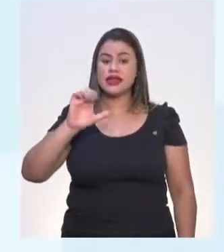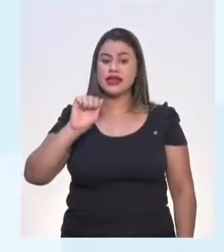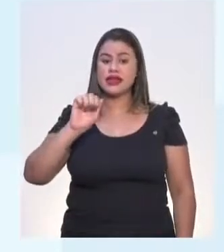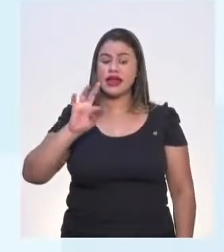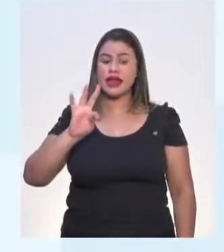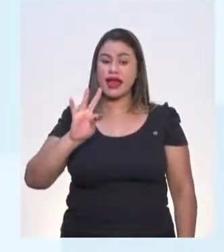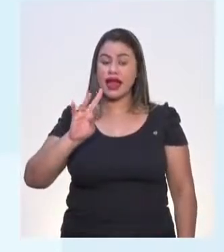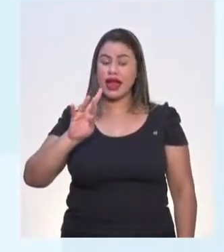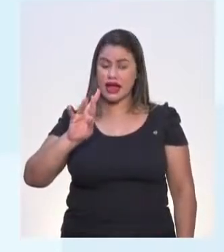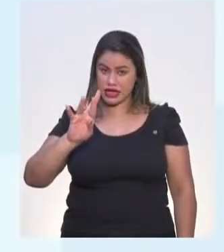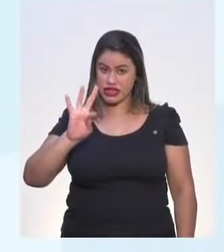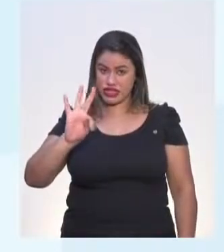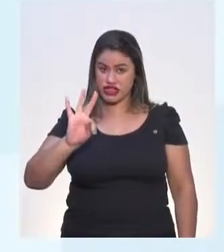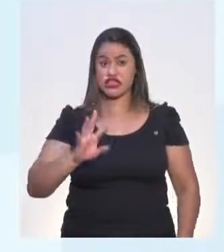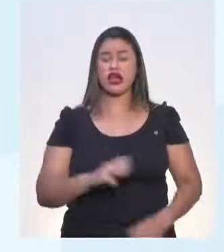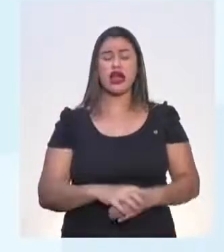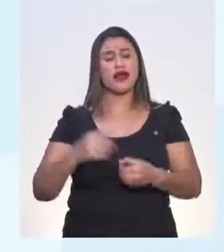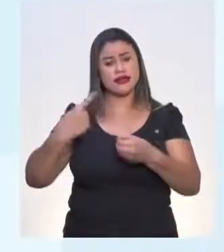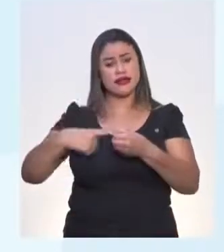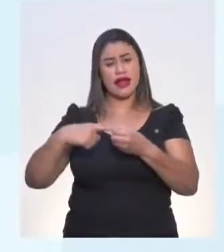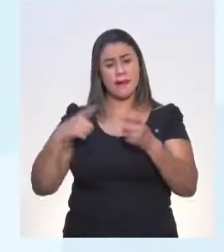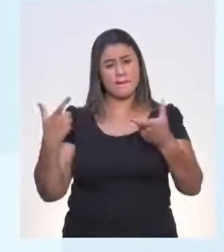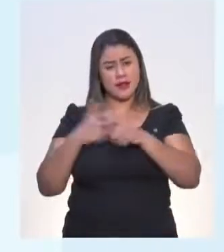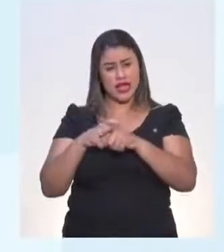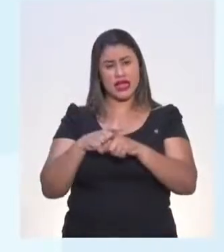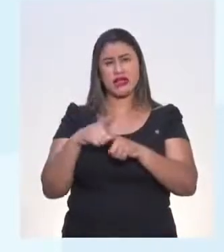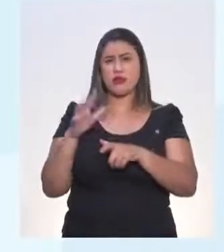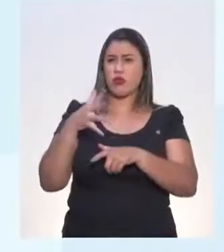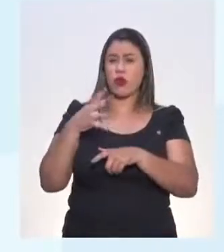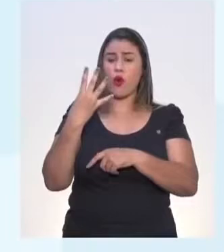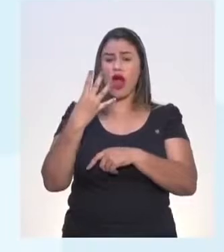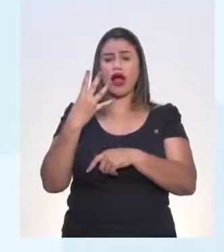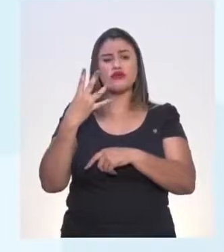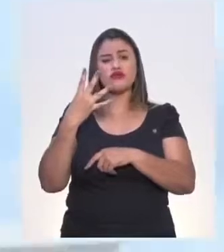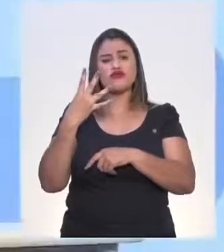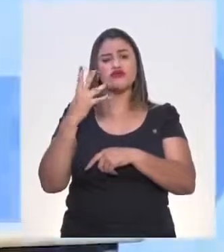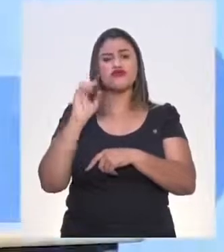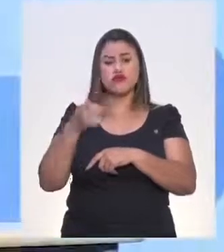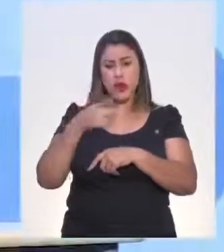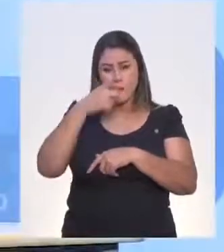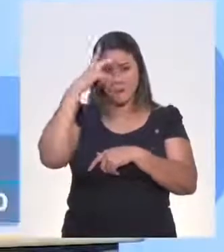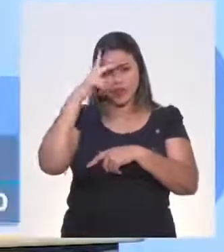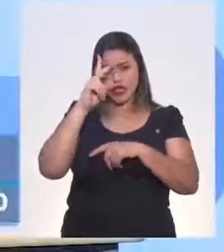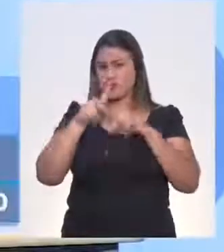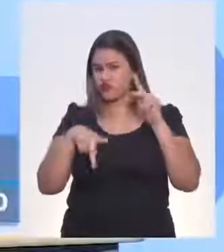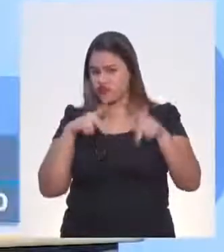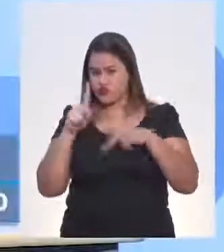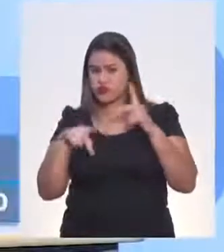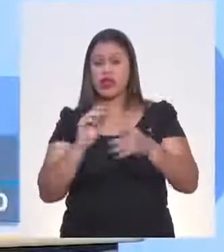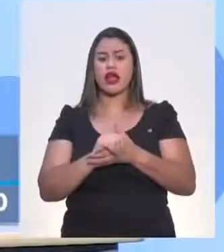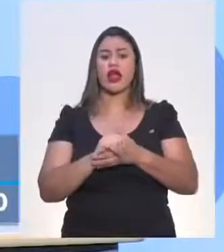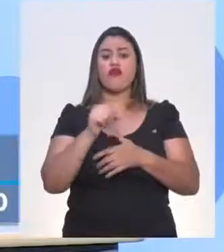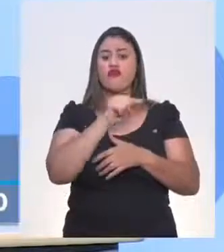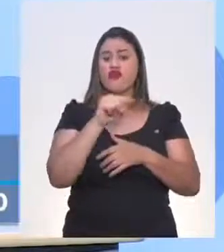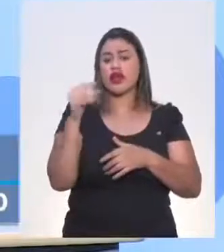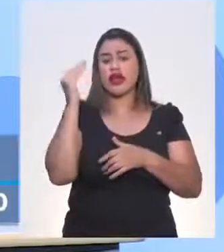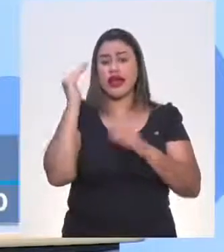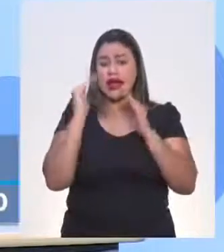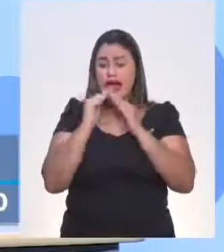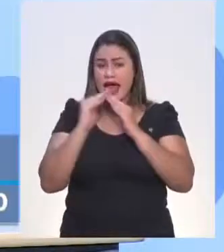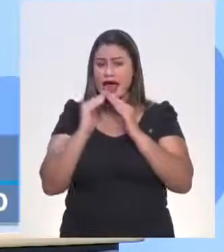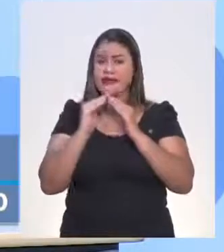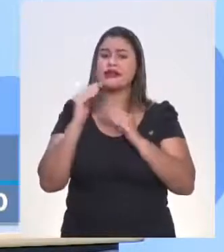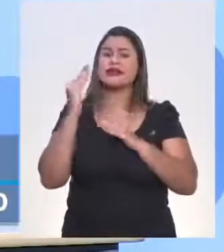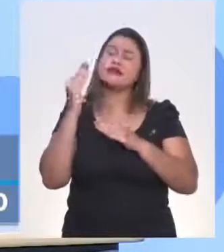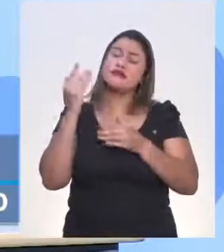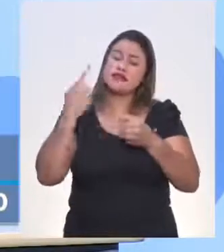uma cidade bem pequenininha, tem 4.000 habitantes. Não sei vocês aí em casa, quem mora em cidade bem pequenininha, vocês conseguem